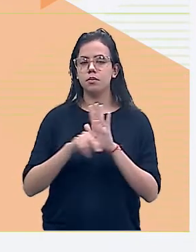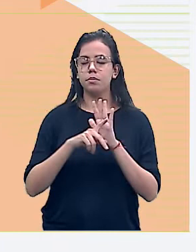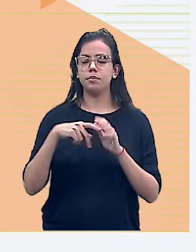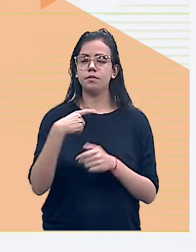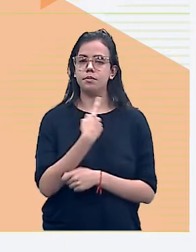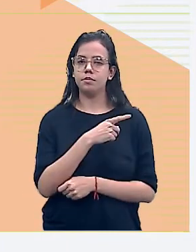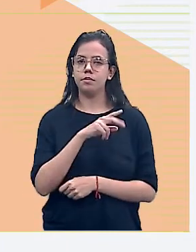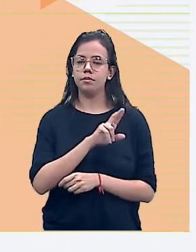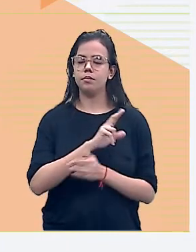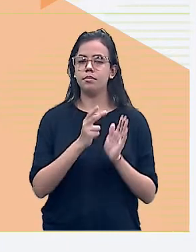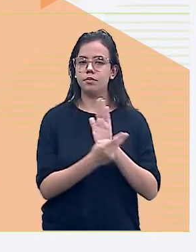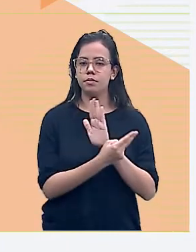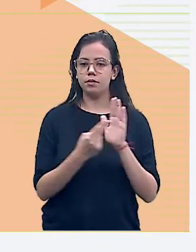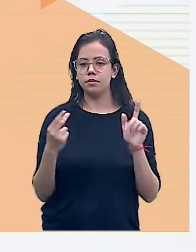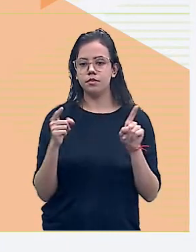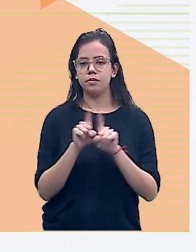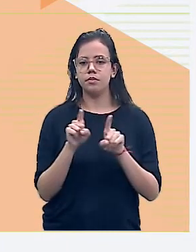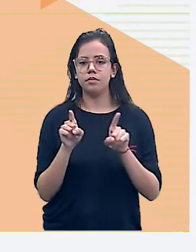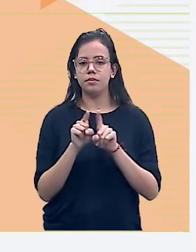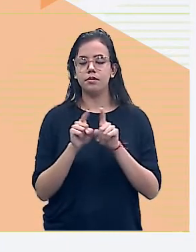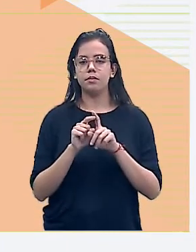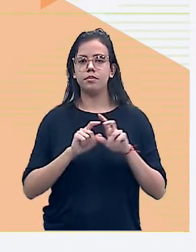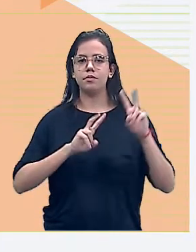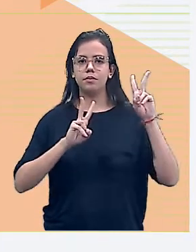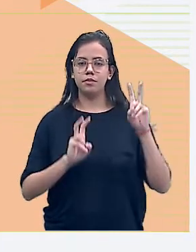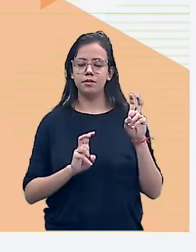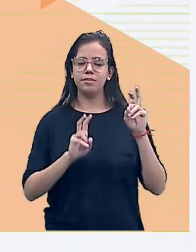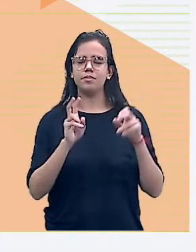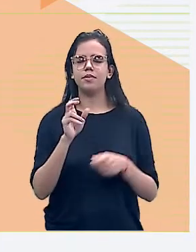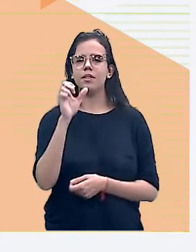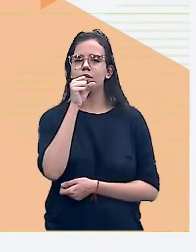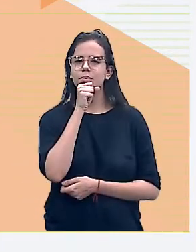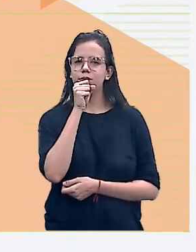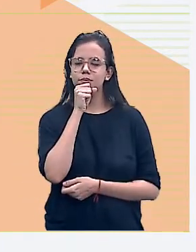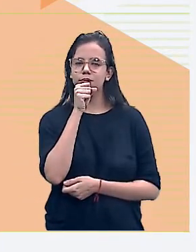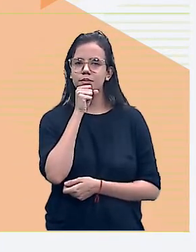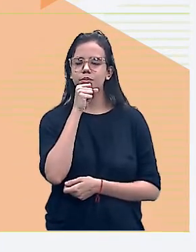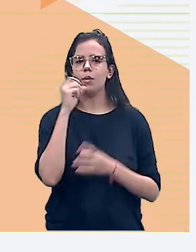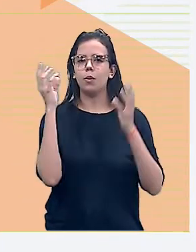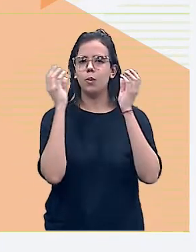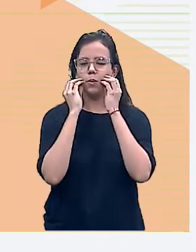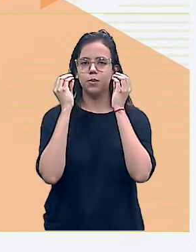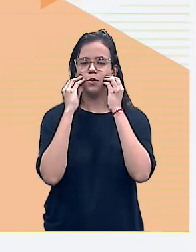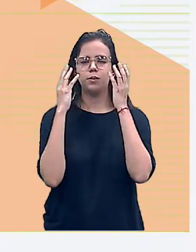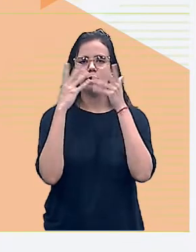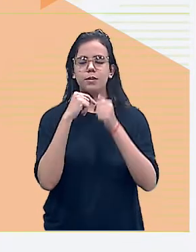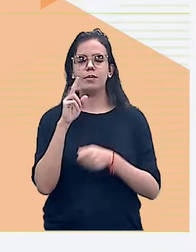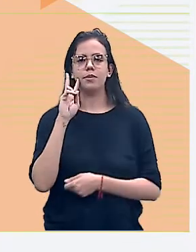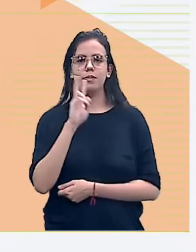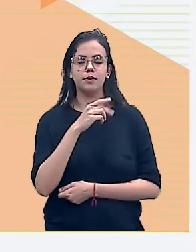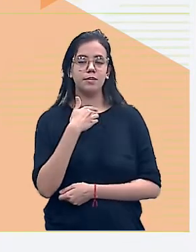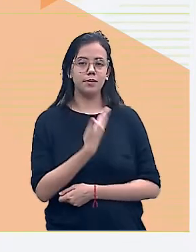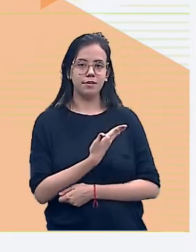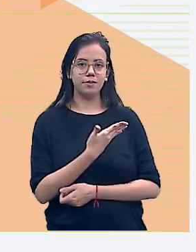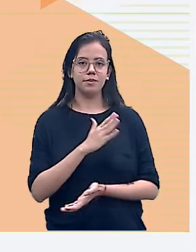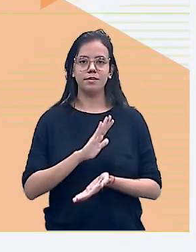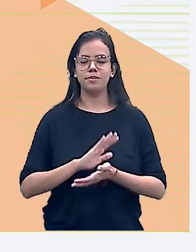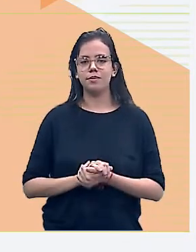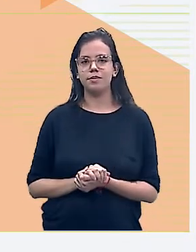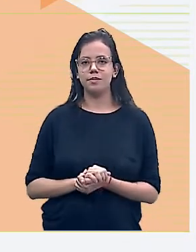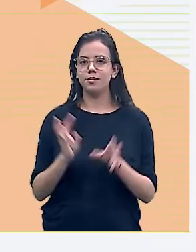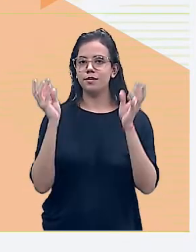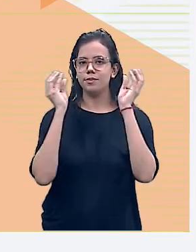redações nota 1000 com a situação desse carinha fofinho bonitinho que vocês estão vendo aqui olha essa cara de vovózinha